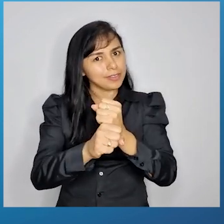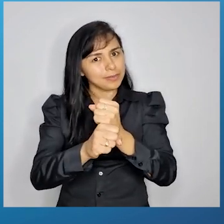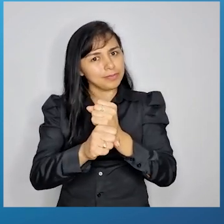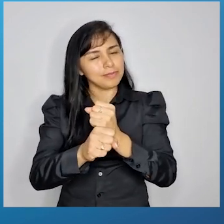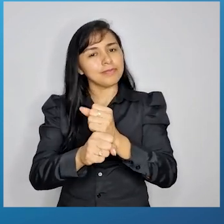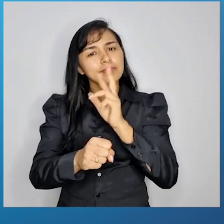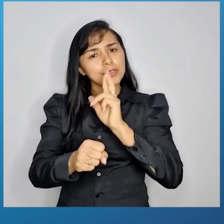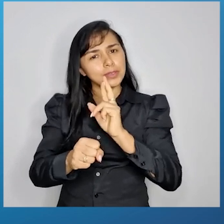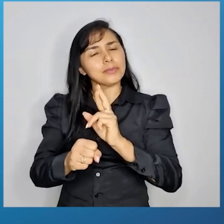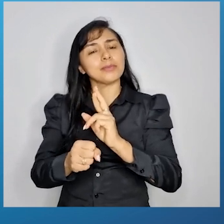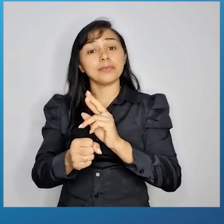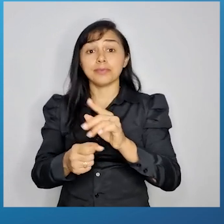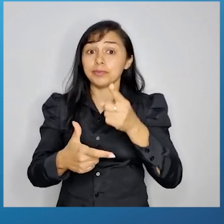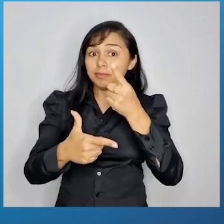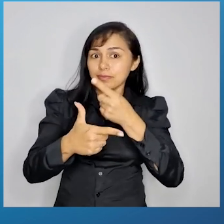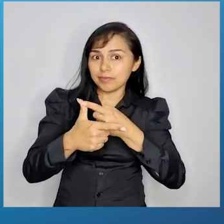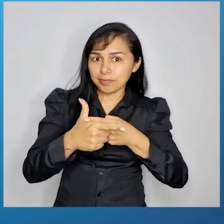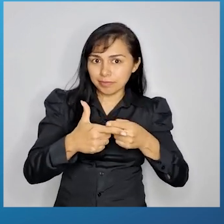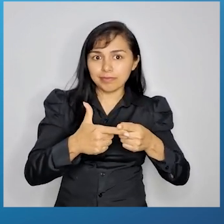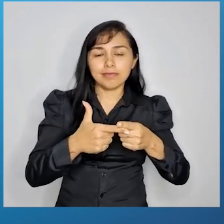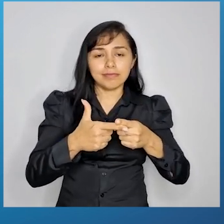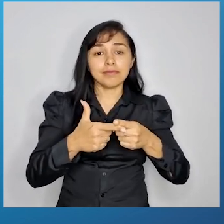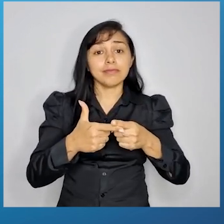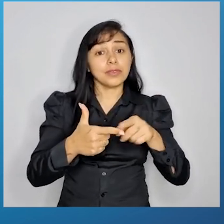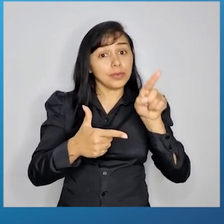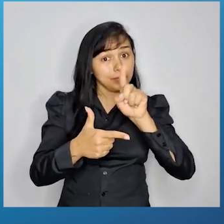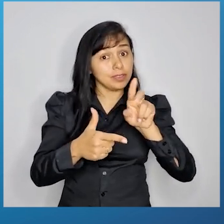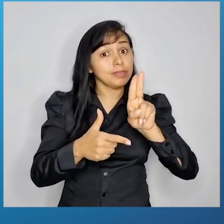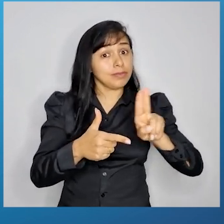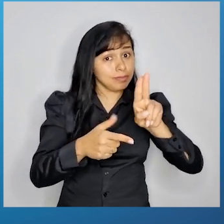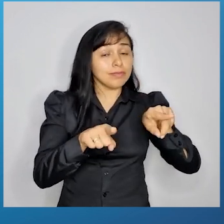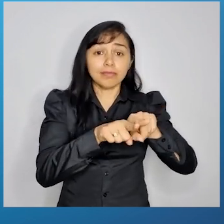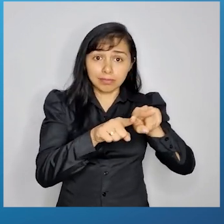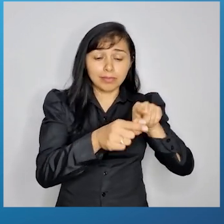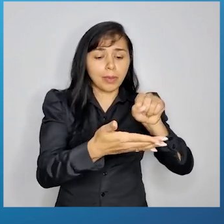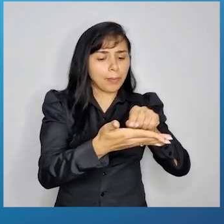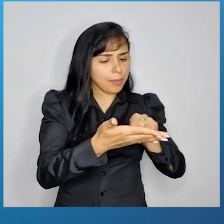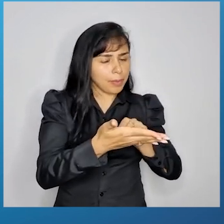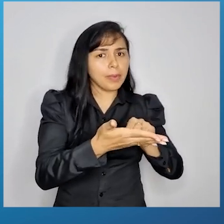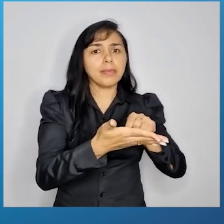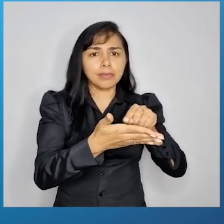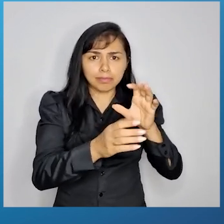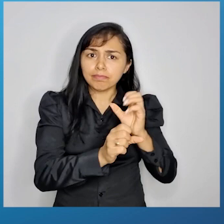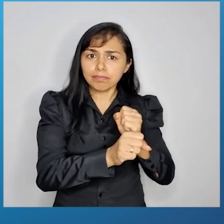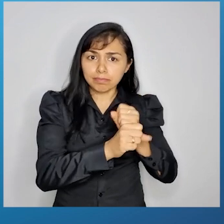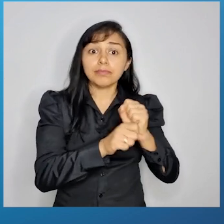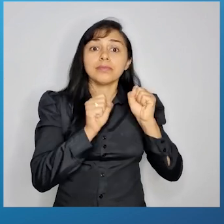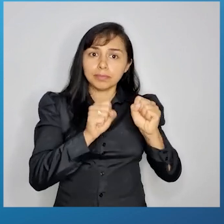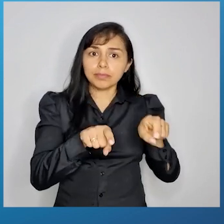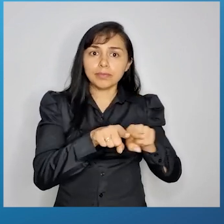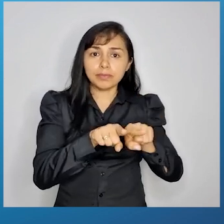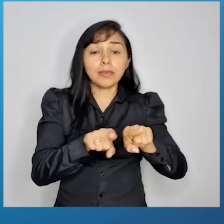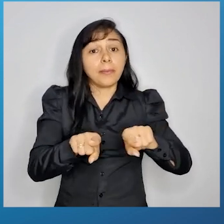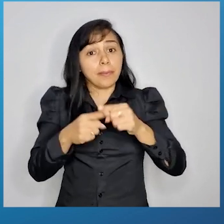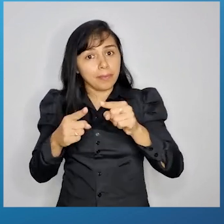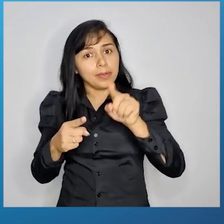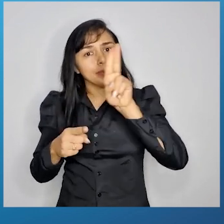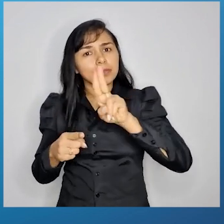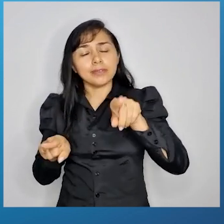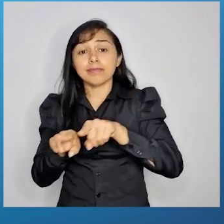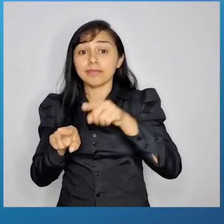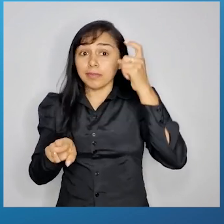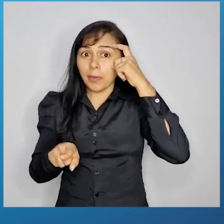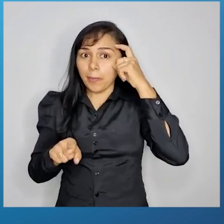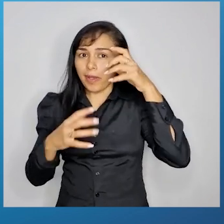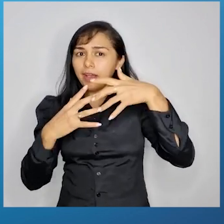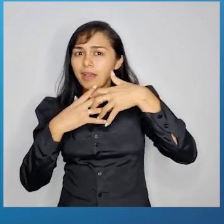operações, inclusive a divisão na calculadora, mas também nós precisamos saber fazer isso usando